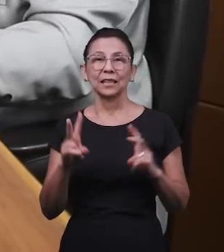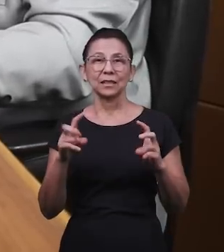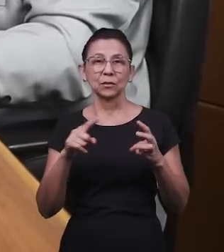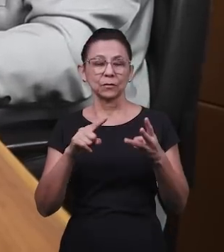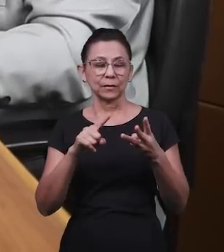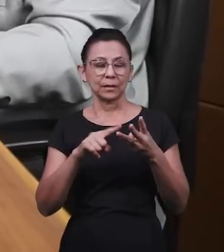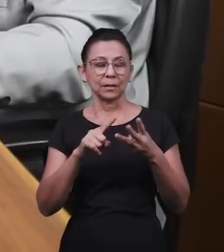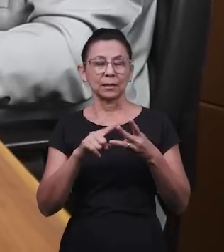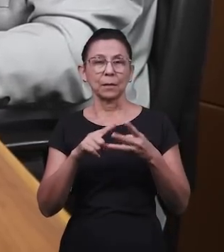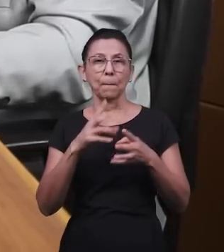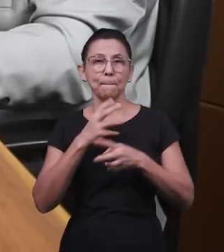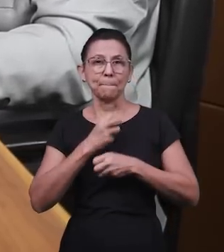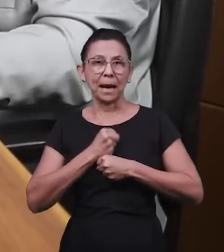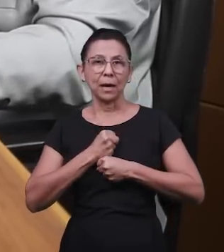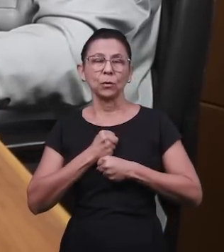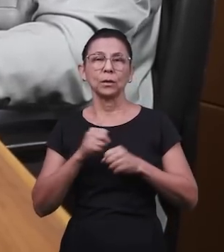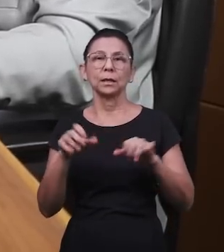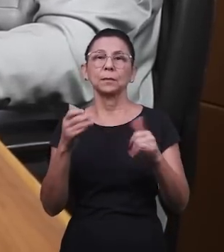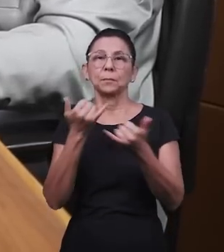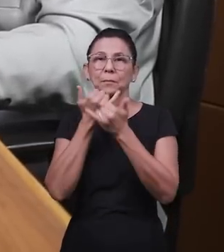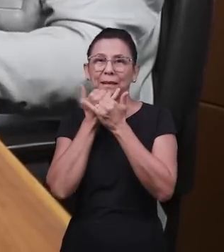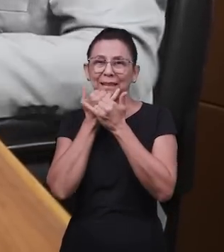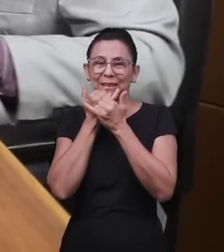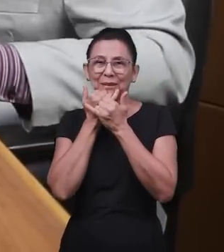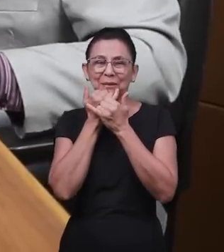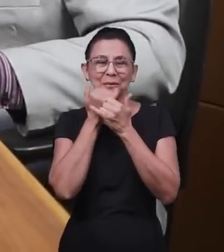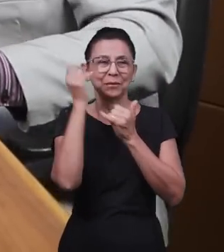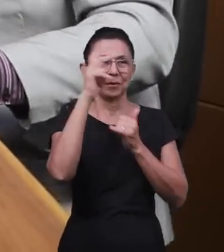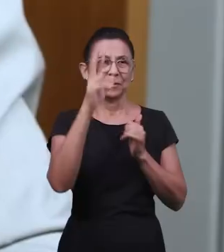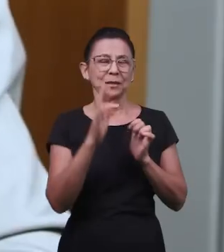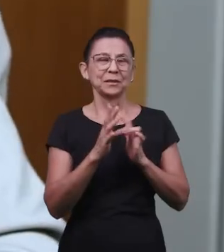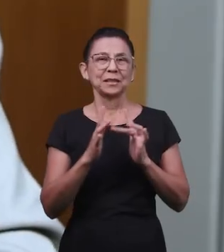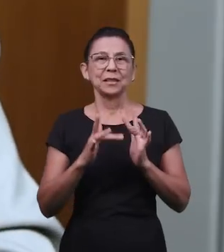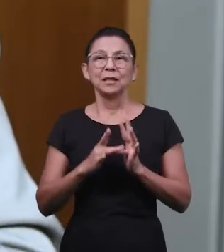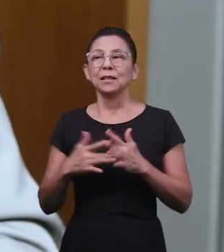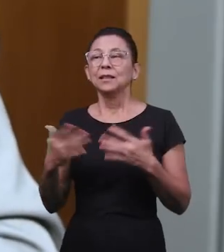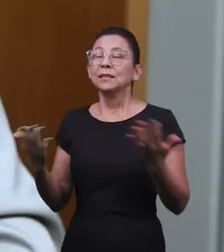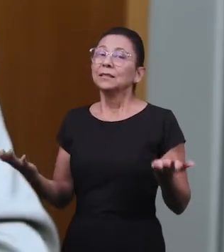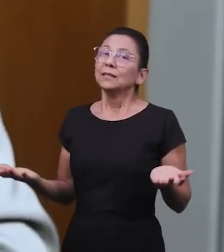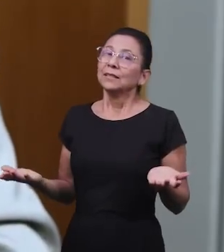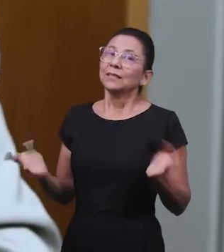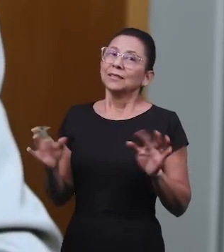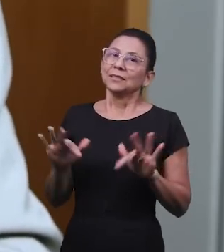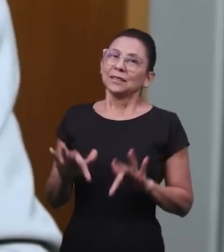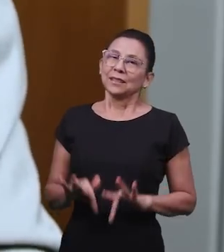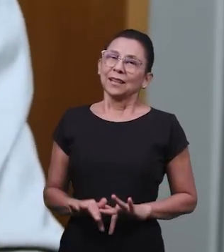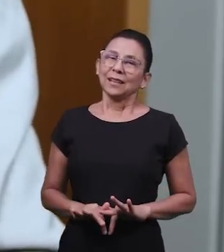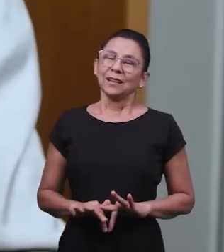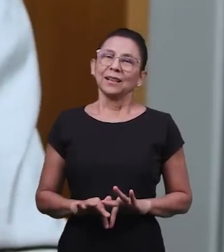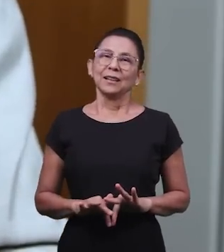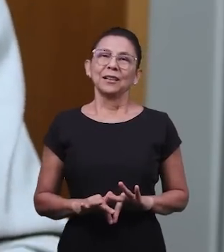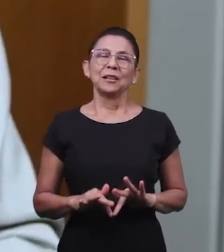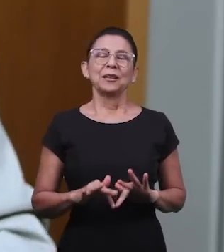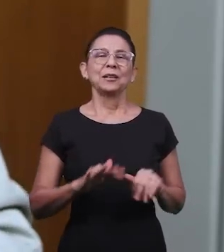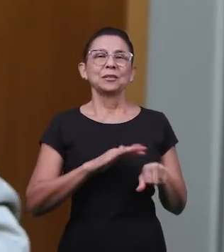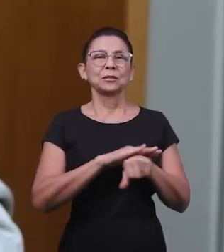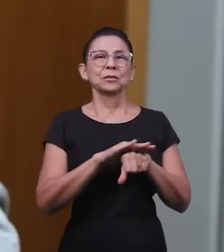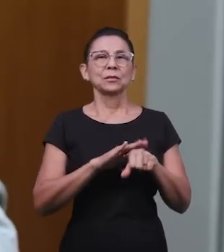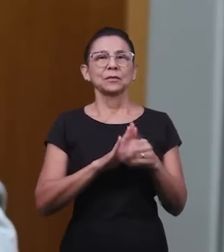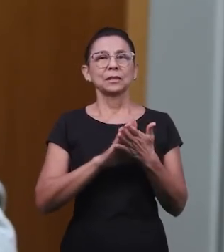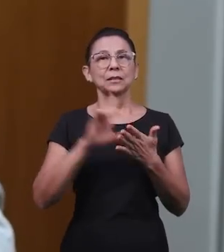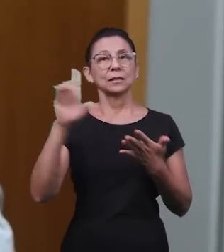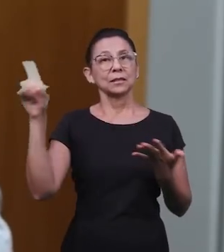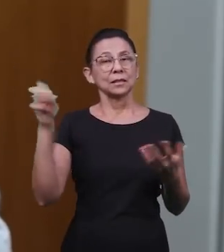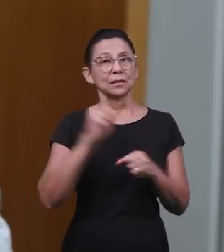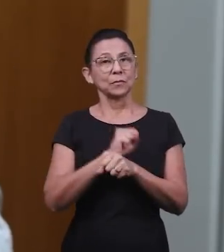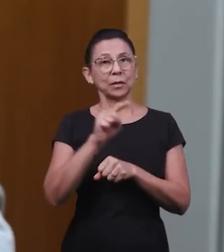também sobre perdão. Isso. Amém. Paz do Senhor, Luiz. Paz do Senhor. Bom, a gente chega então ao final de mais uma edição do programa Conversas